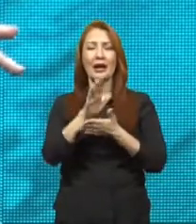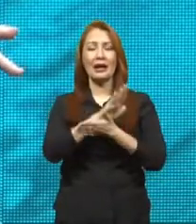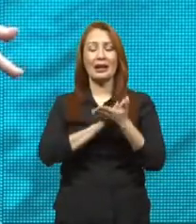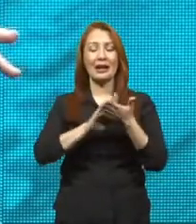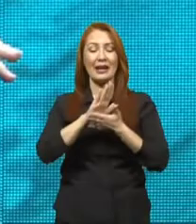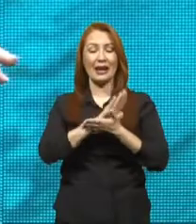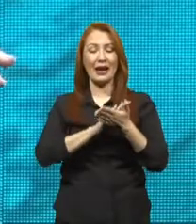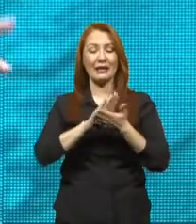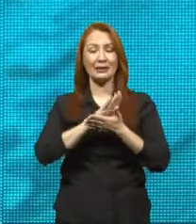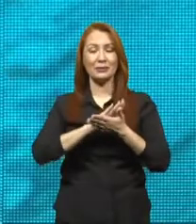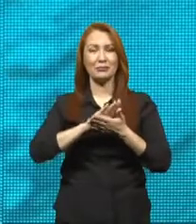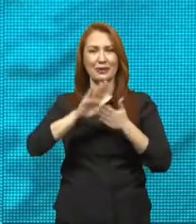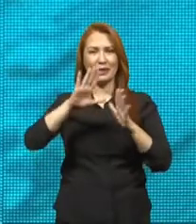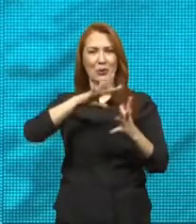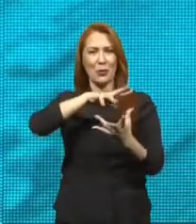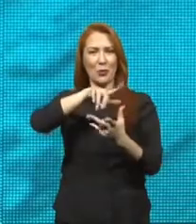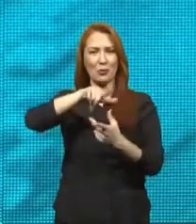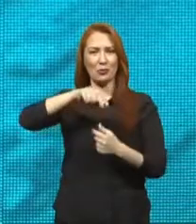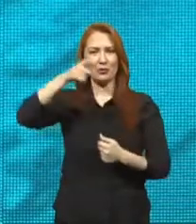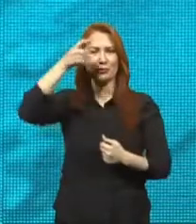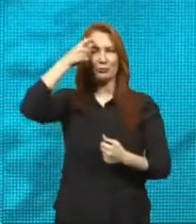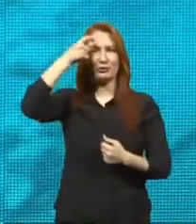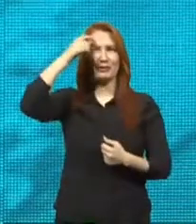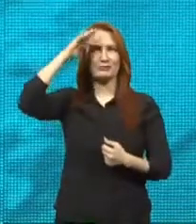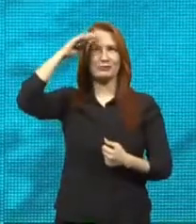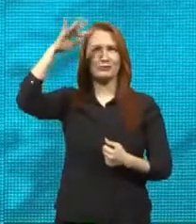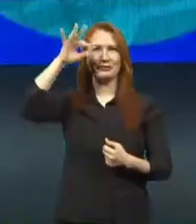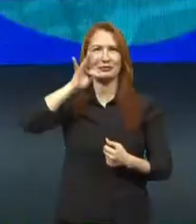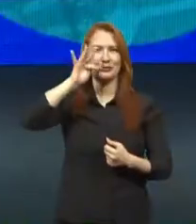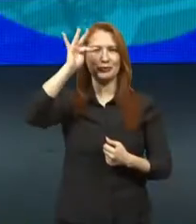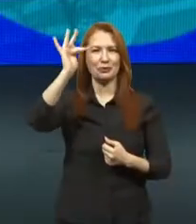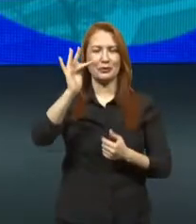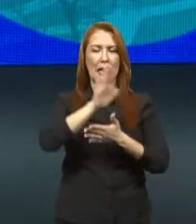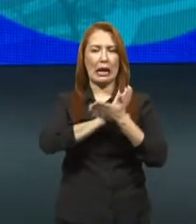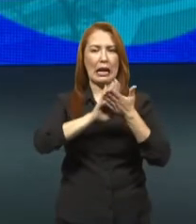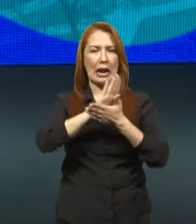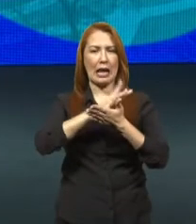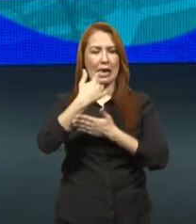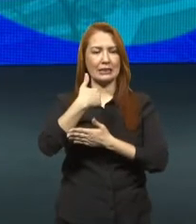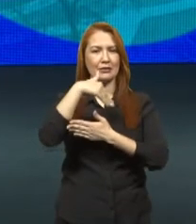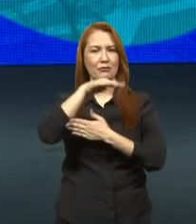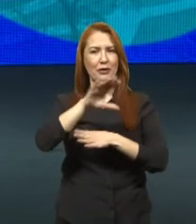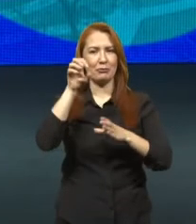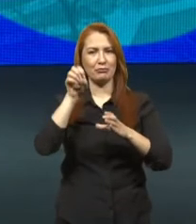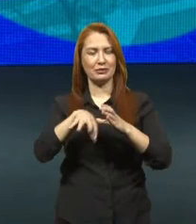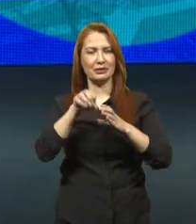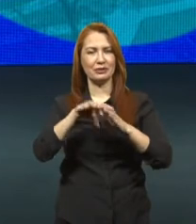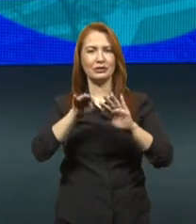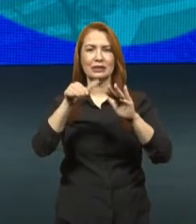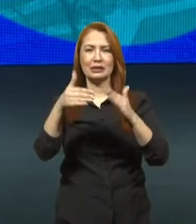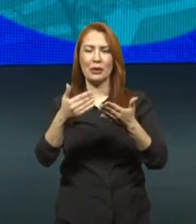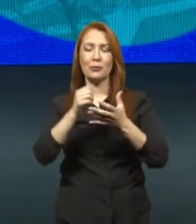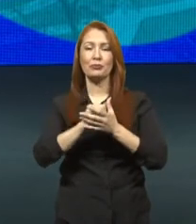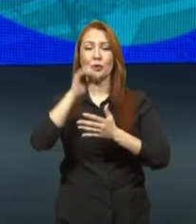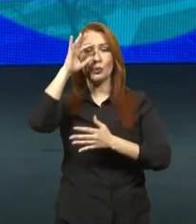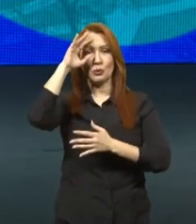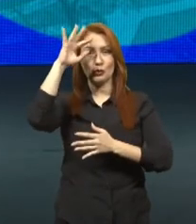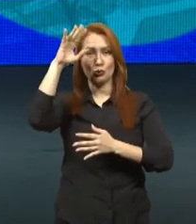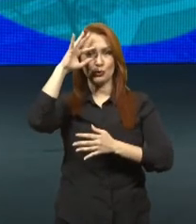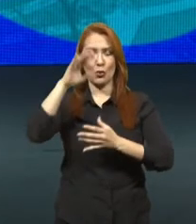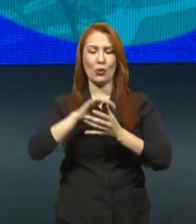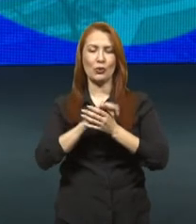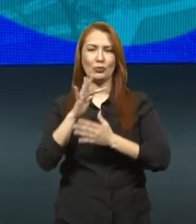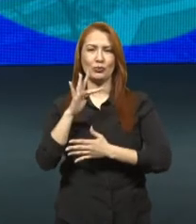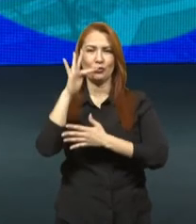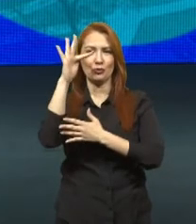Osmar. Zero, né? Zero. Zero. A ideia é que seja. Então, o nosso sonho de futuro é que o Osmar trabalhe com vidro,